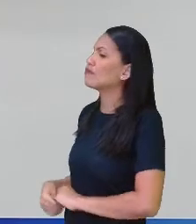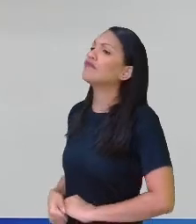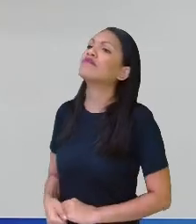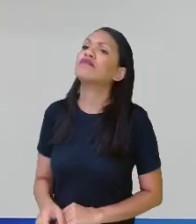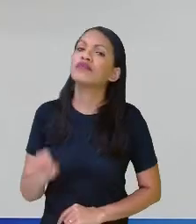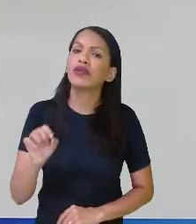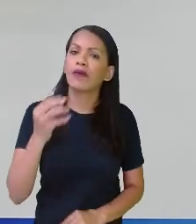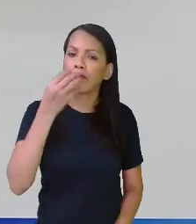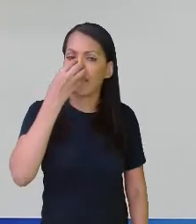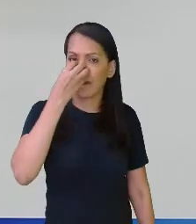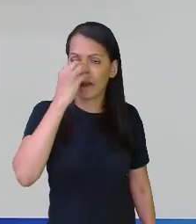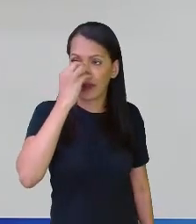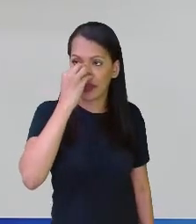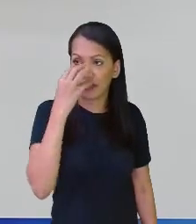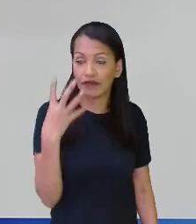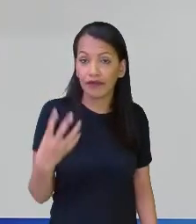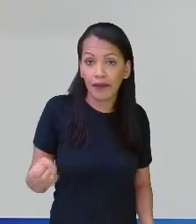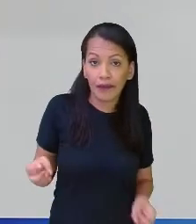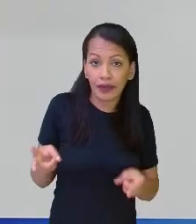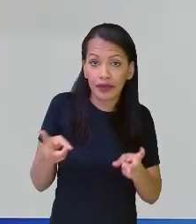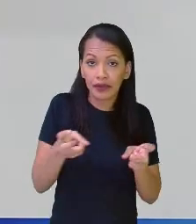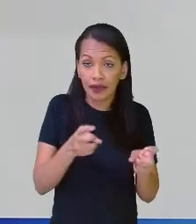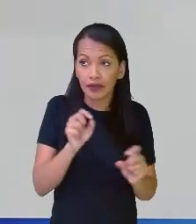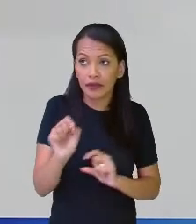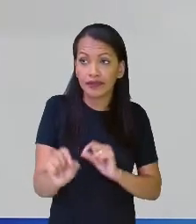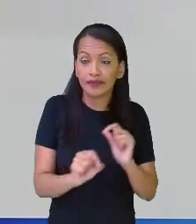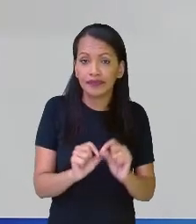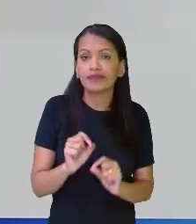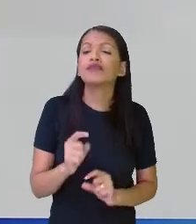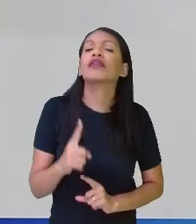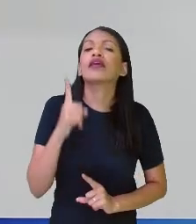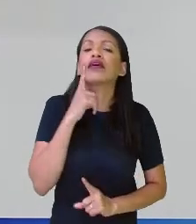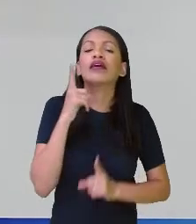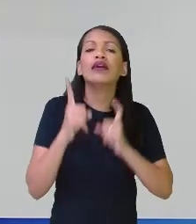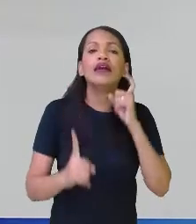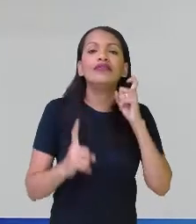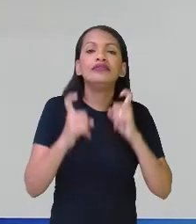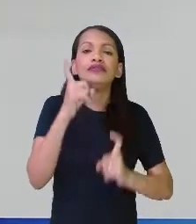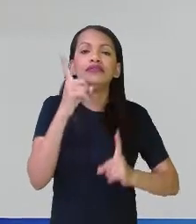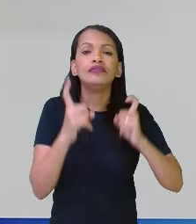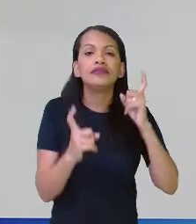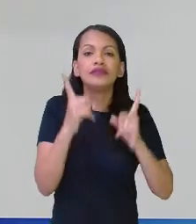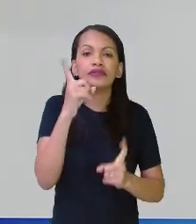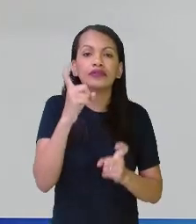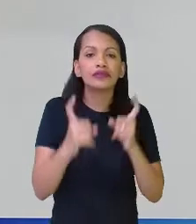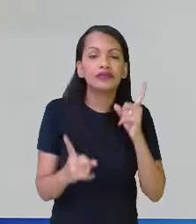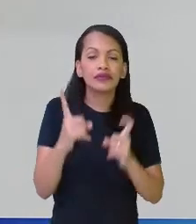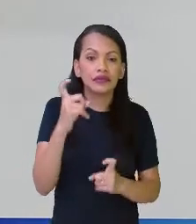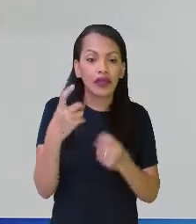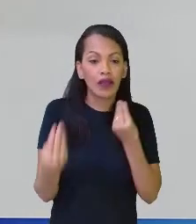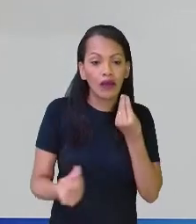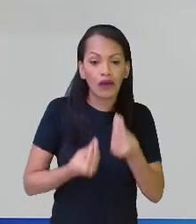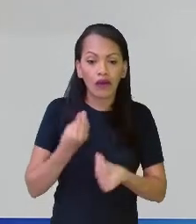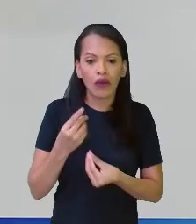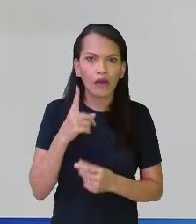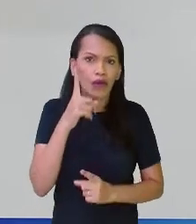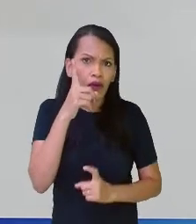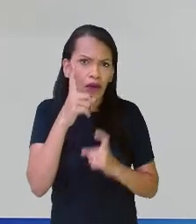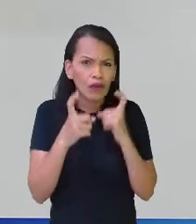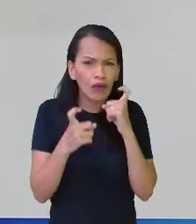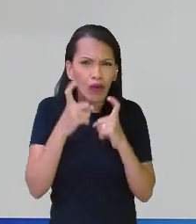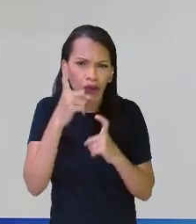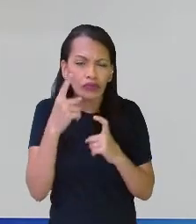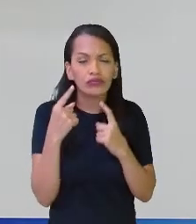é um palhaço, a gente vai perceber ó, que ele trabalha a questão da expressão. Expressão é a forma que o nosso rosto